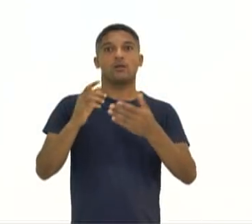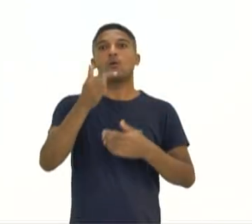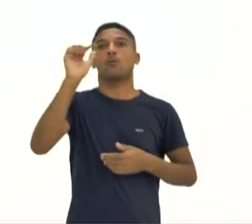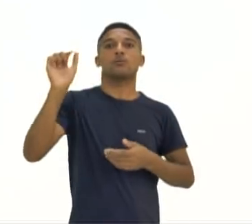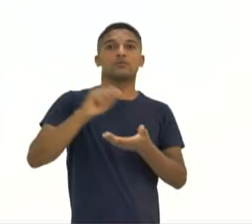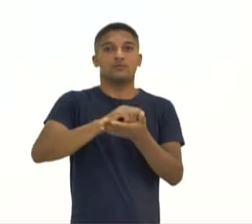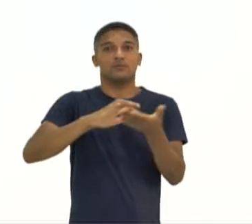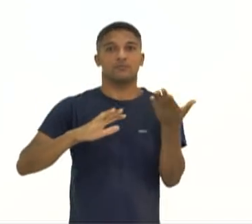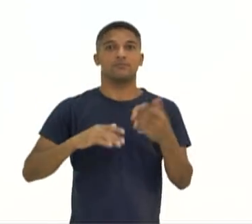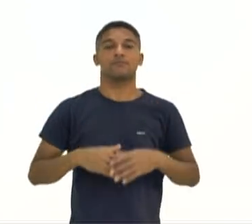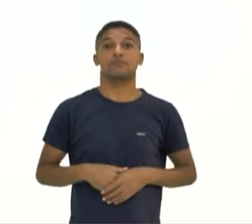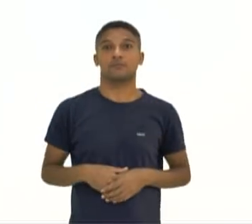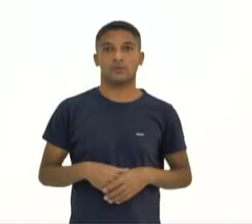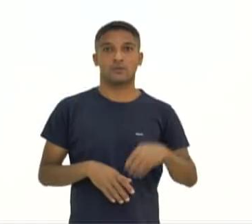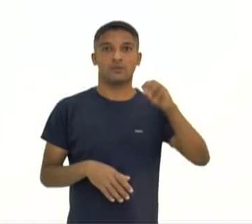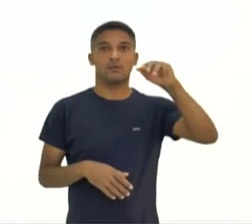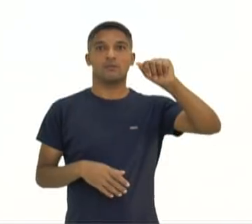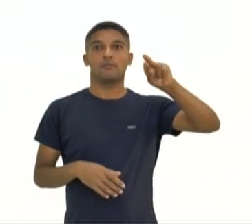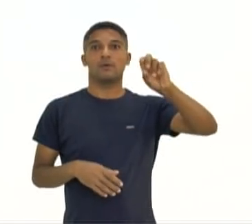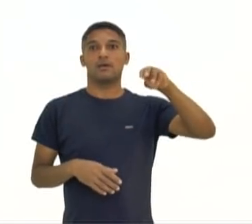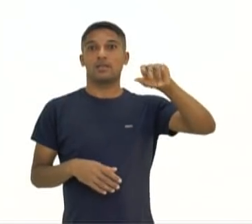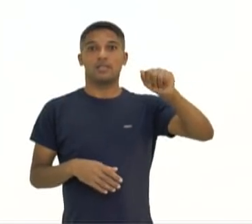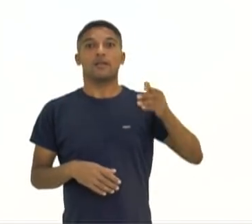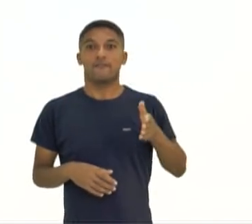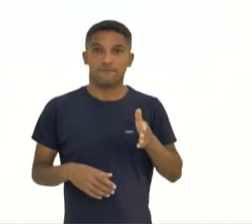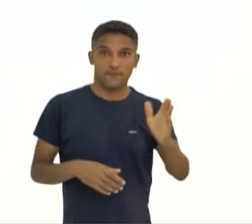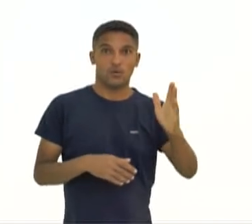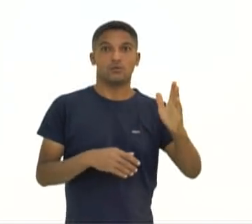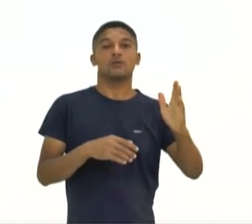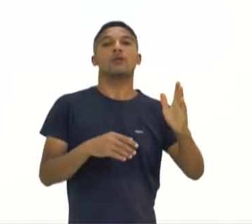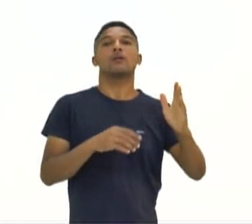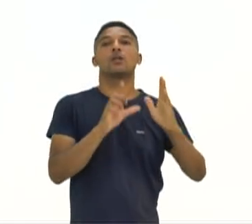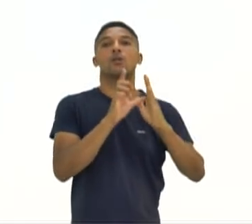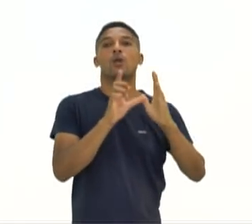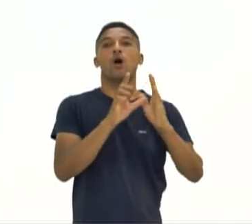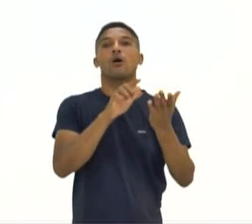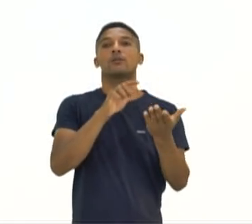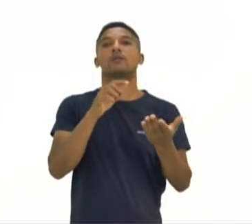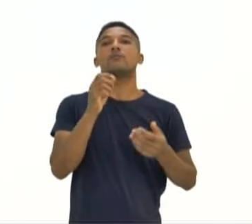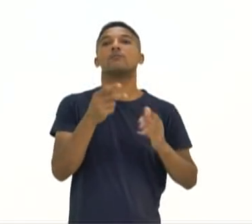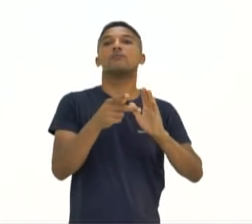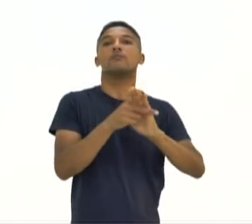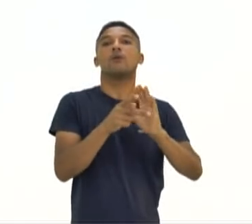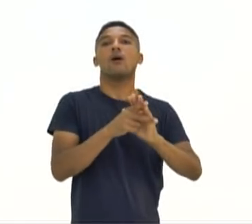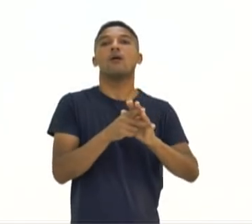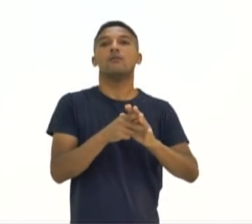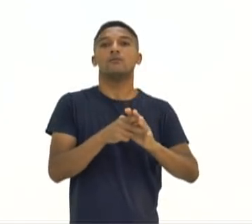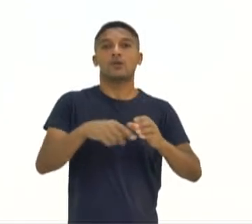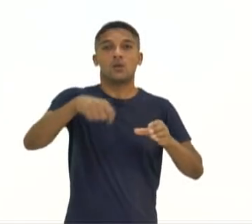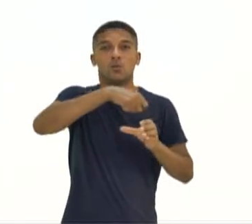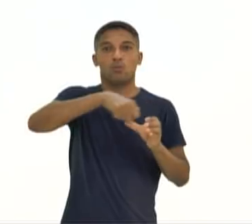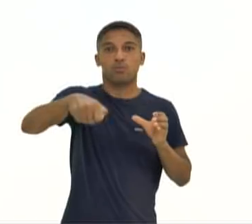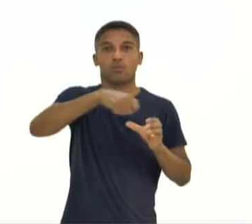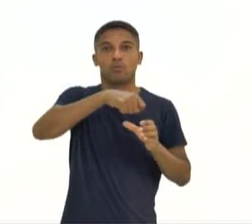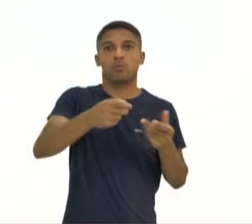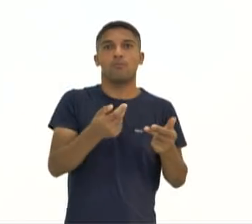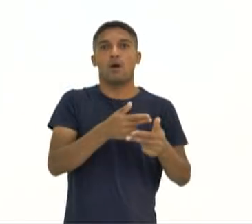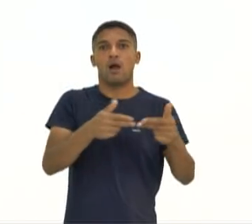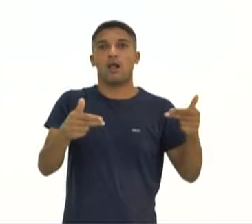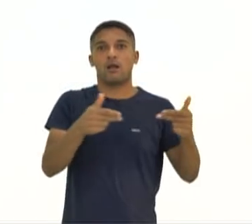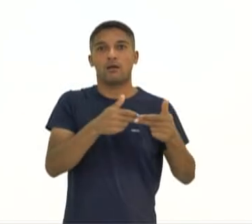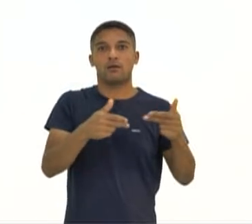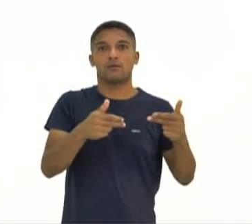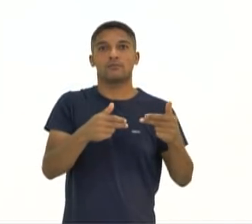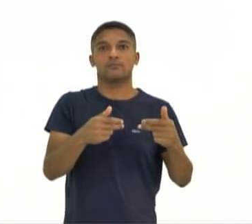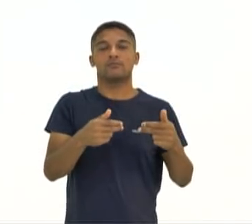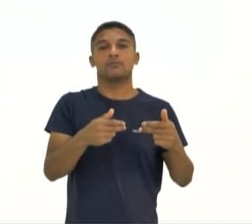Marina foi à papelaria comprar um estojo e um caderno. Aí ela perguntou, qual que é o valor? E o vendedor disse